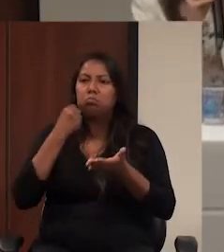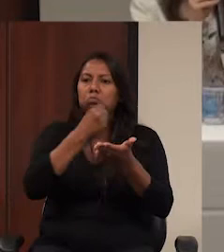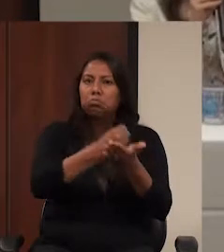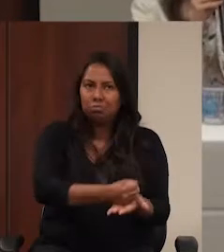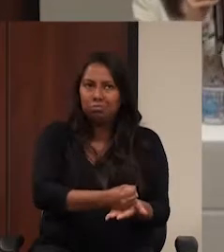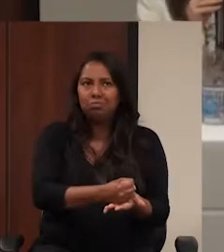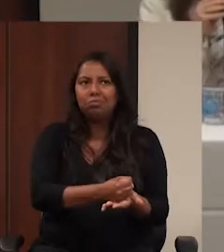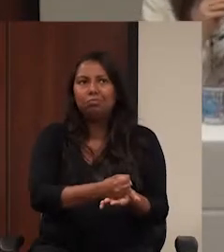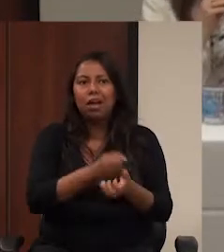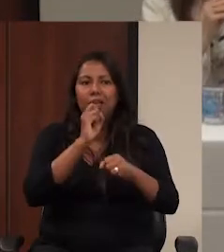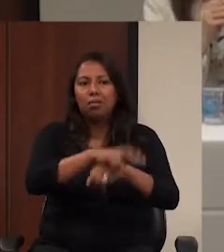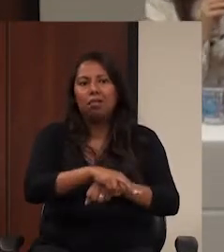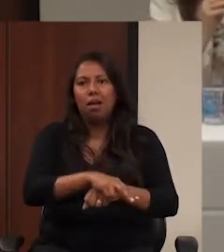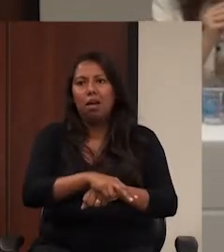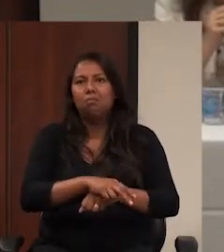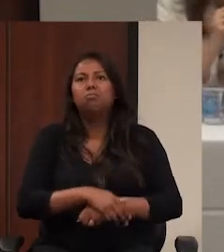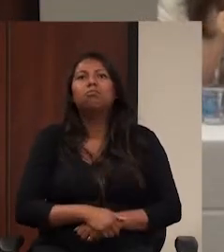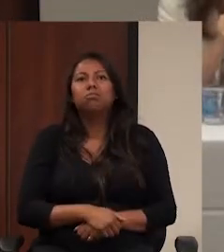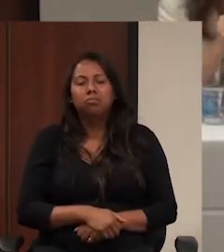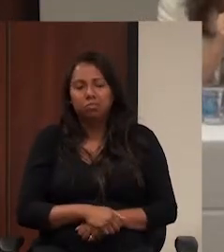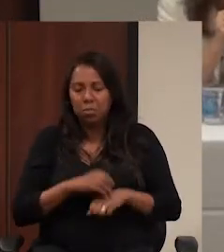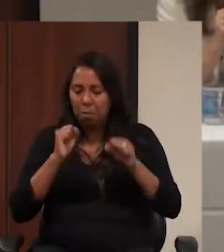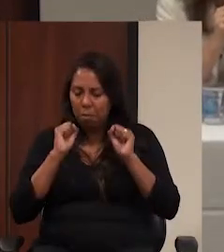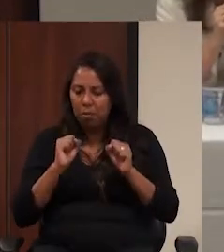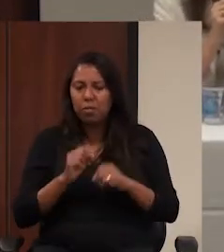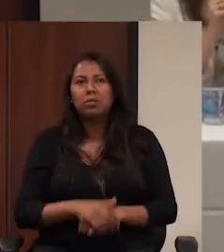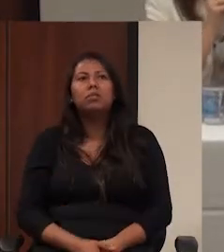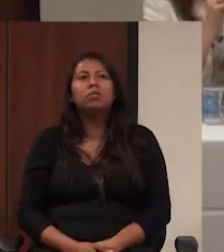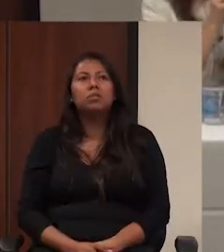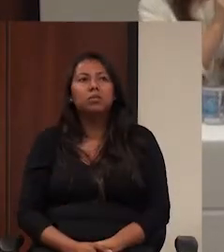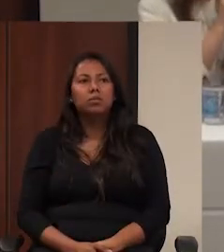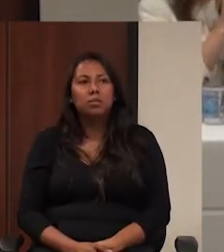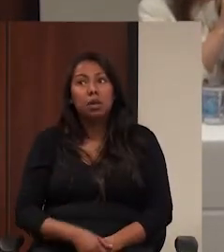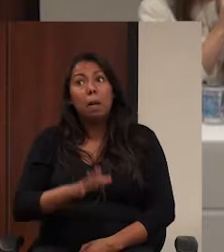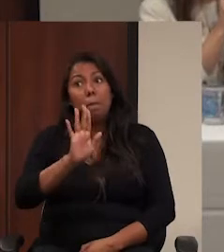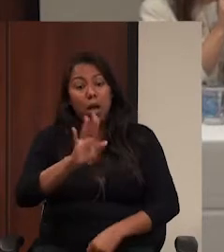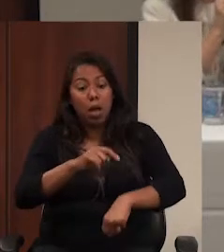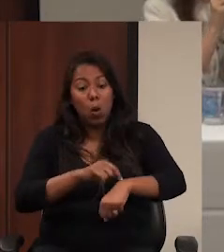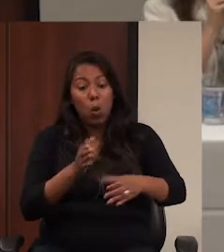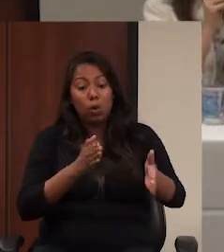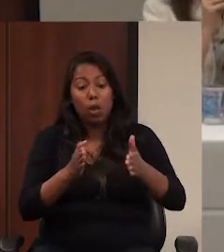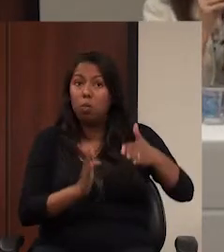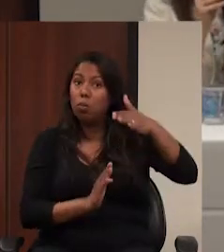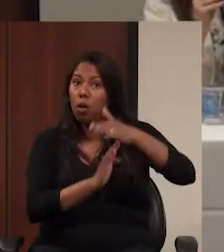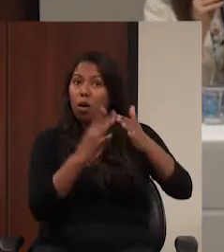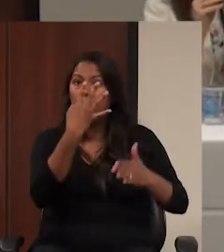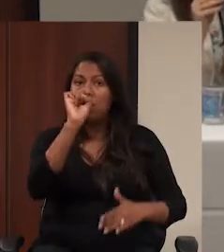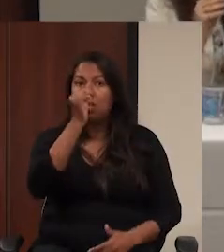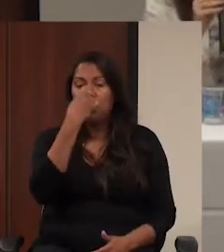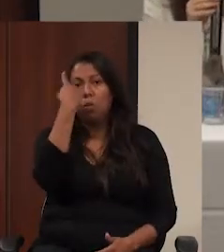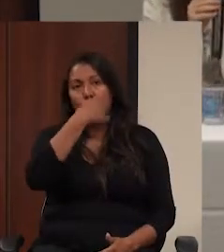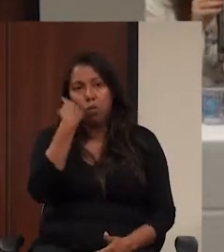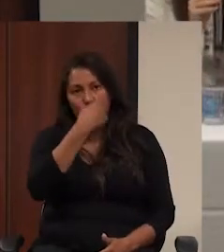meu consentimento. Eu posso até dizer que eu não vou, mas eu quero que você me interne. Só que isso é limitado pelo prazo de 48